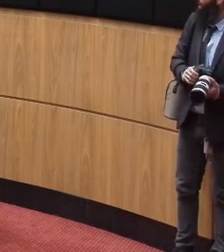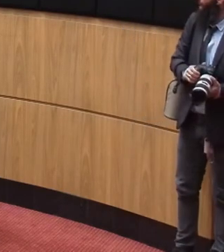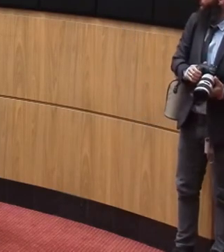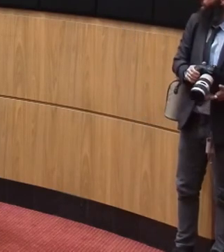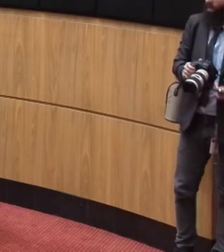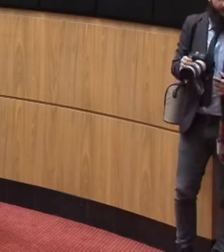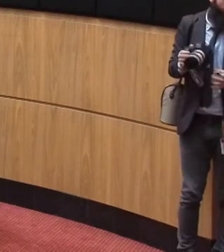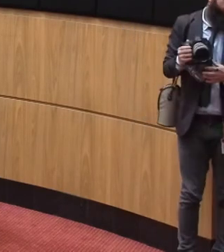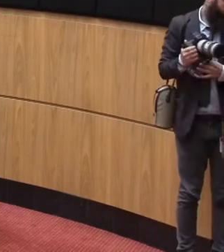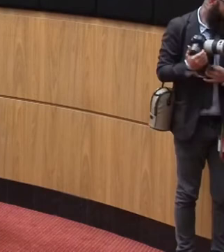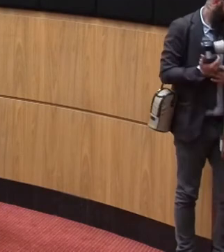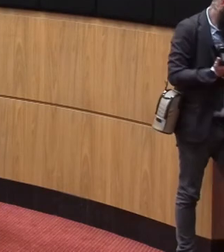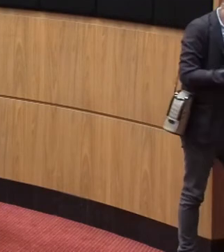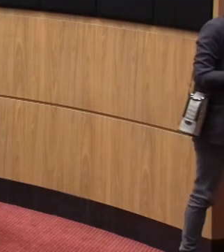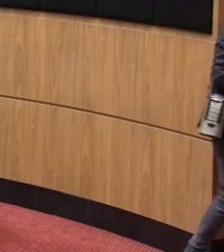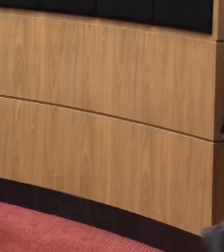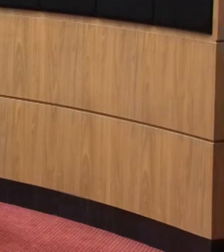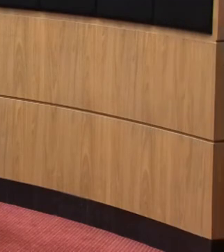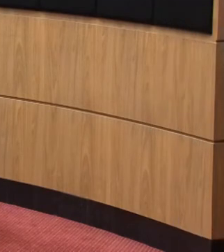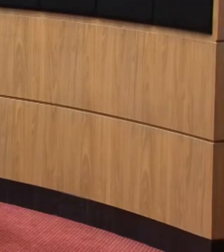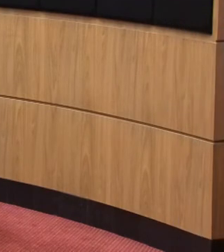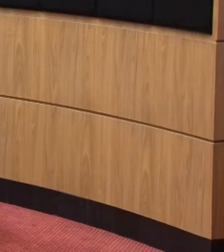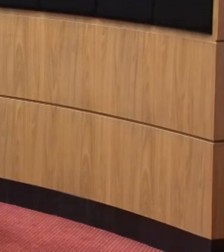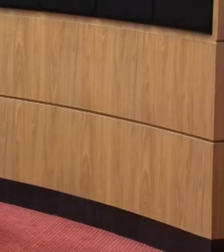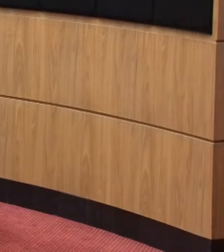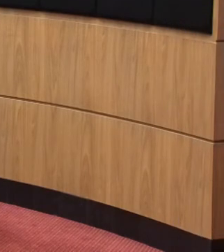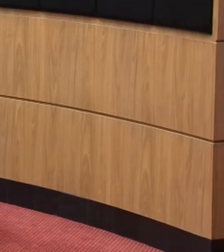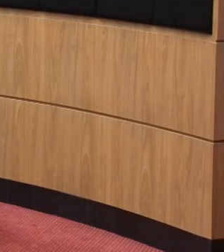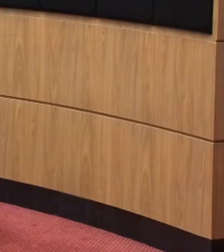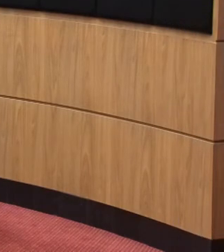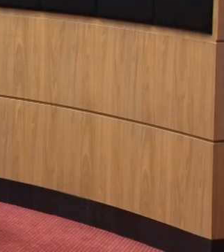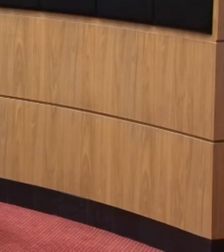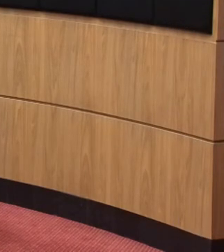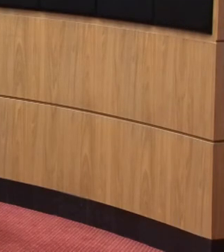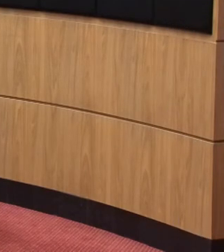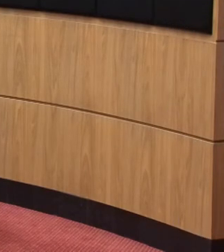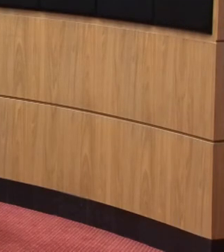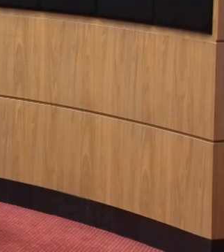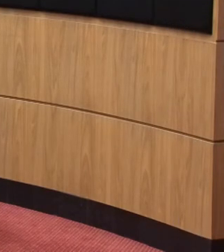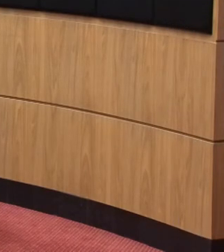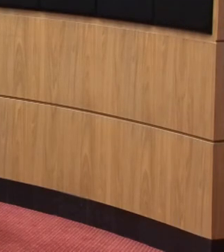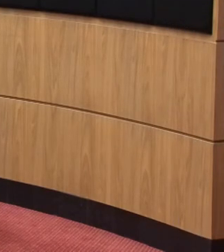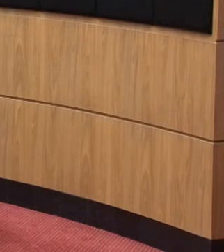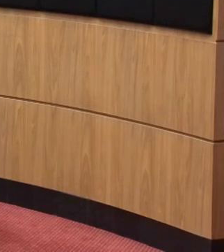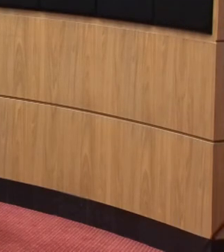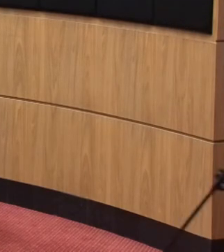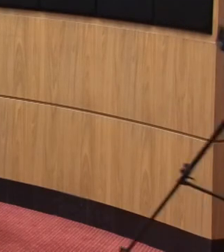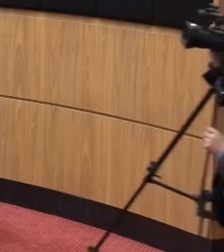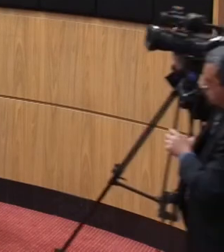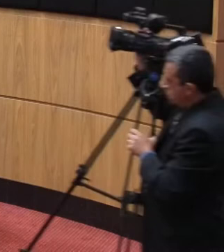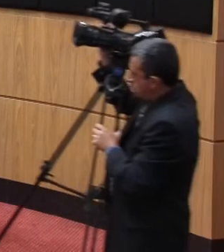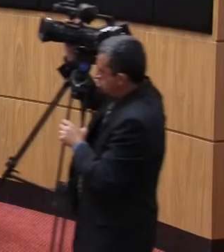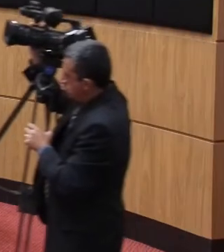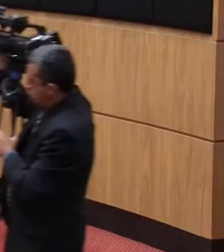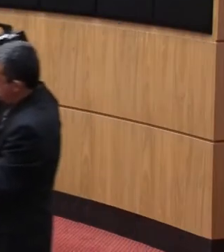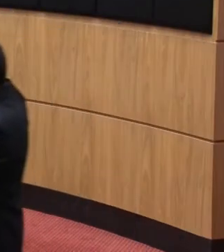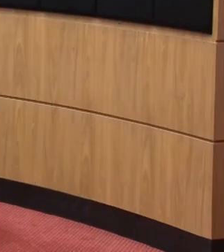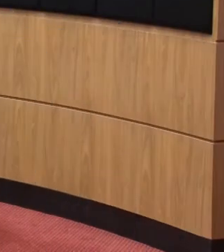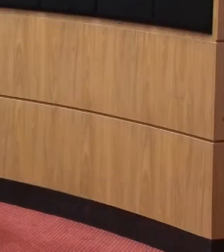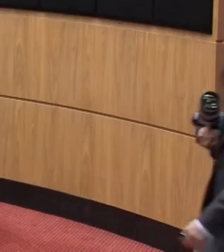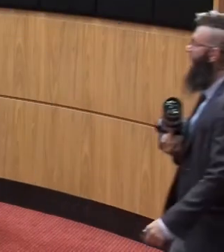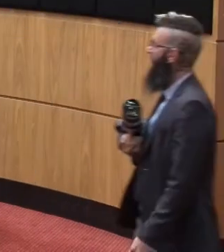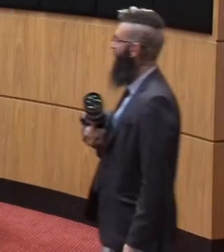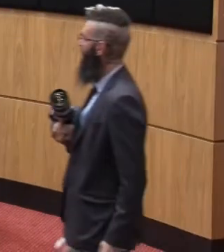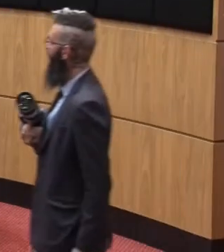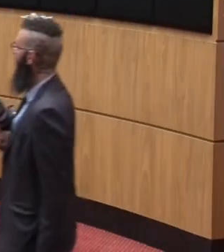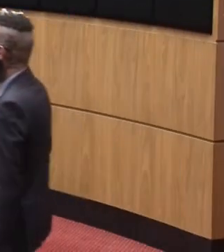Vossa Excelência tem o tempo de até 10 minutos. Bom, meu boa tarde a todos, cumprimentar aí